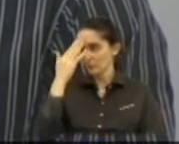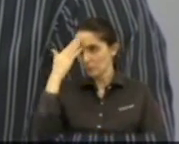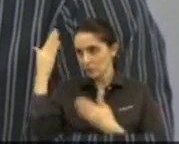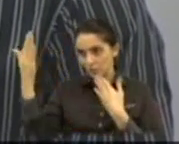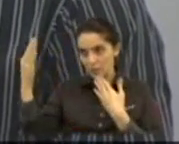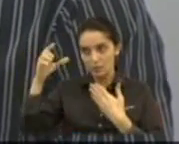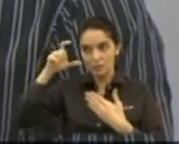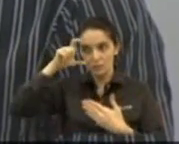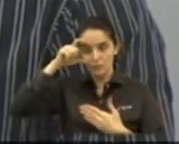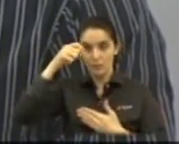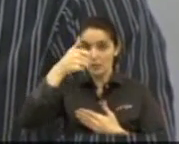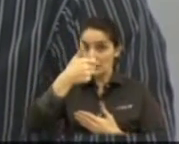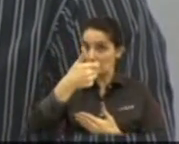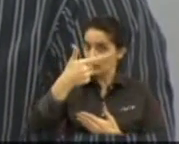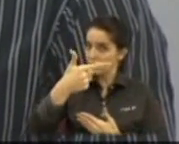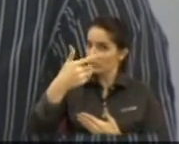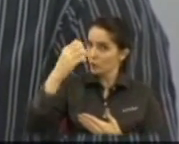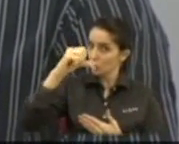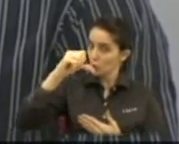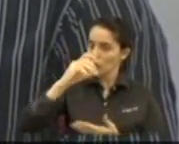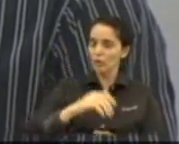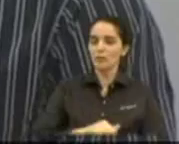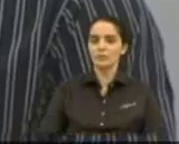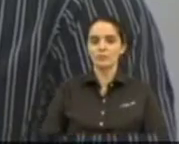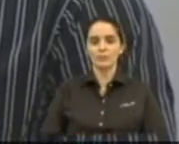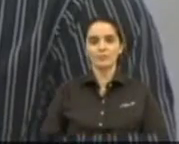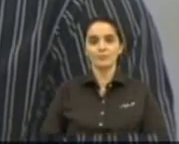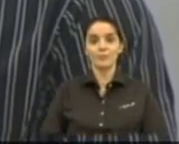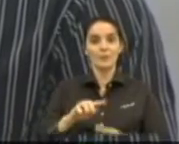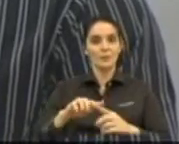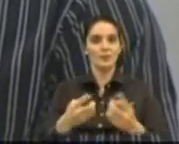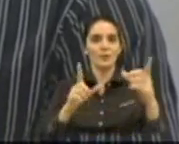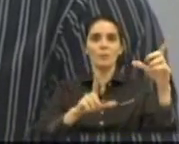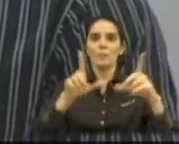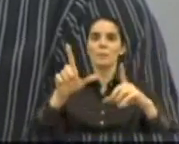Farid. E, automaticamente, a mídia